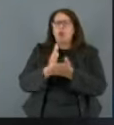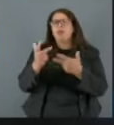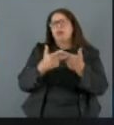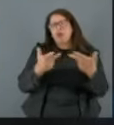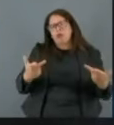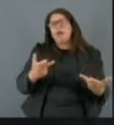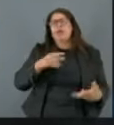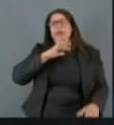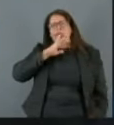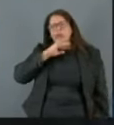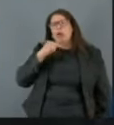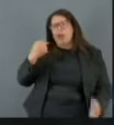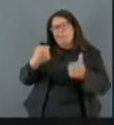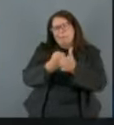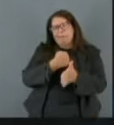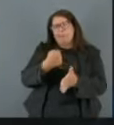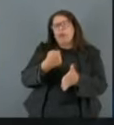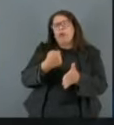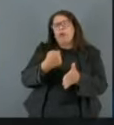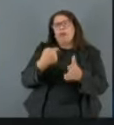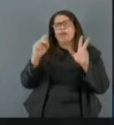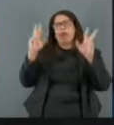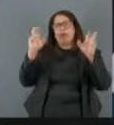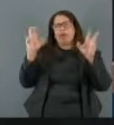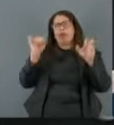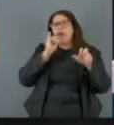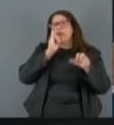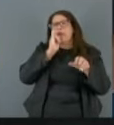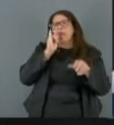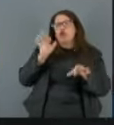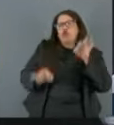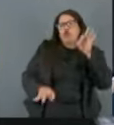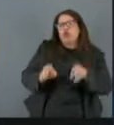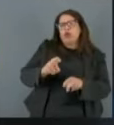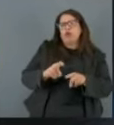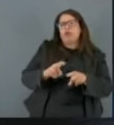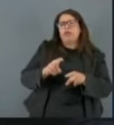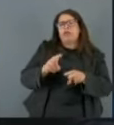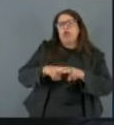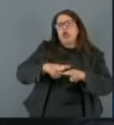senhor utilizou uma frase lá que o juiz solta porque a polícia prende mal.